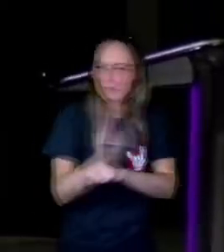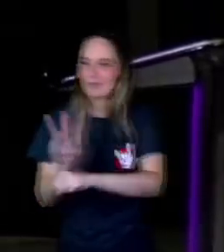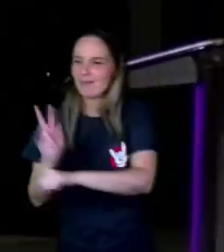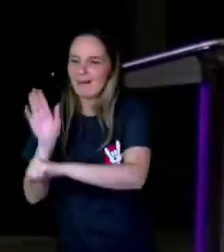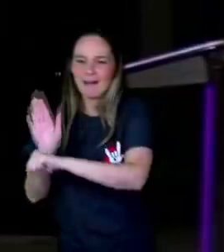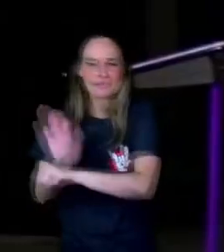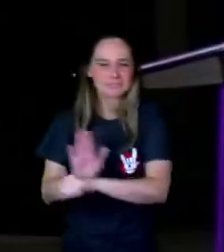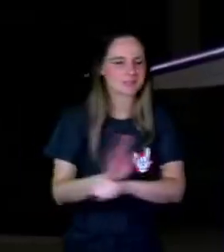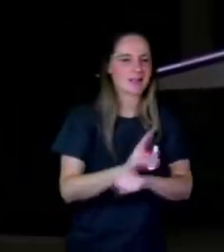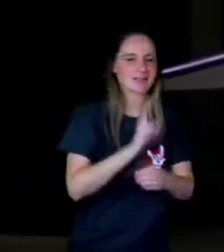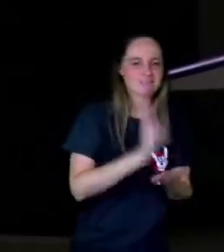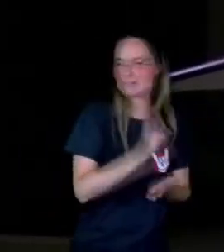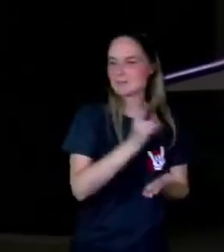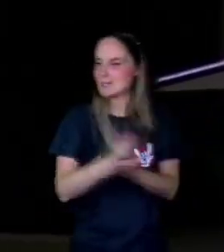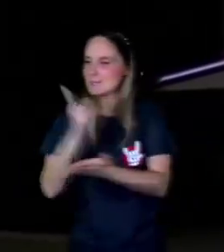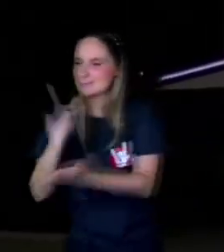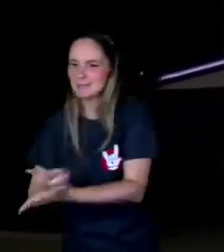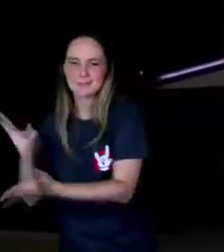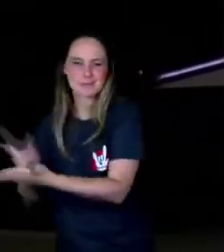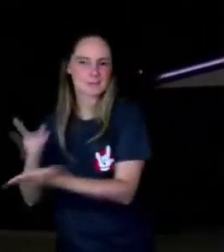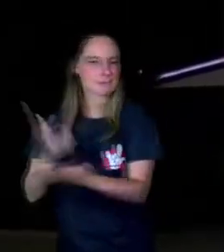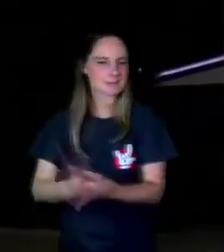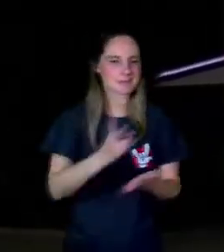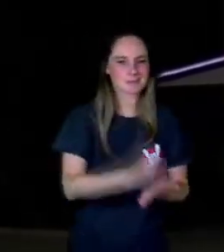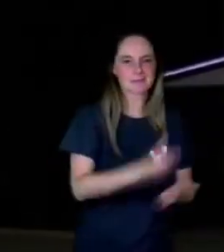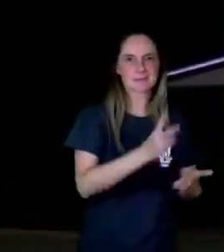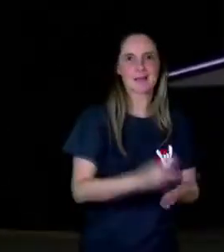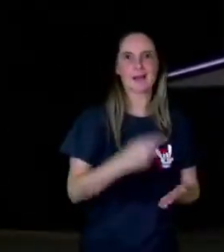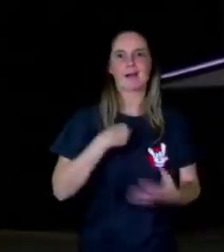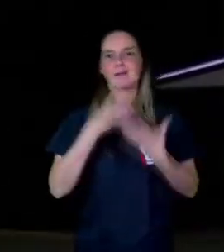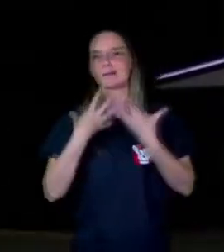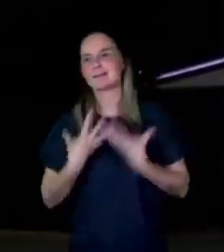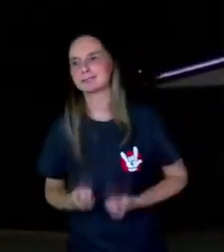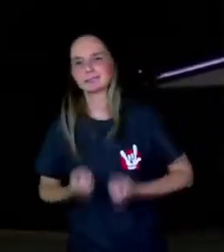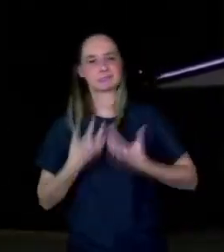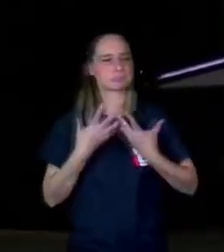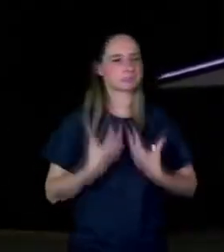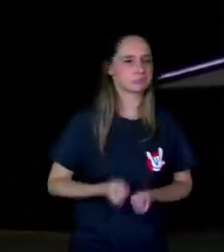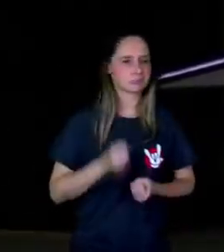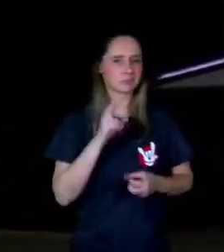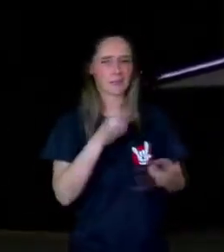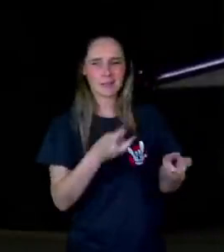eu vou me desgastar todinho e talvez eu não veja muita coisa mudar.